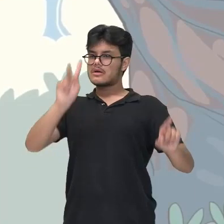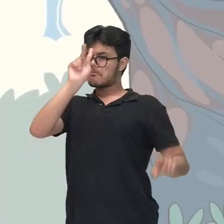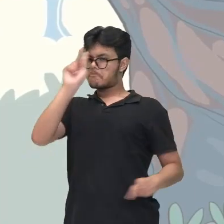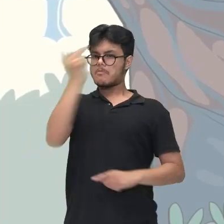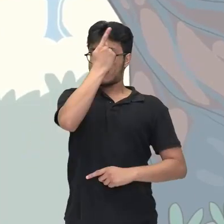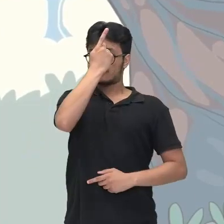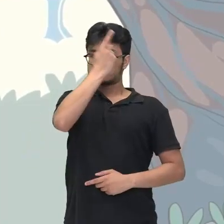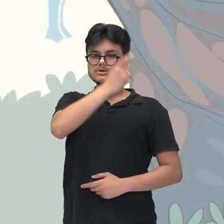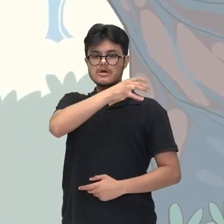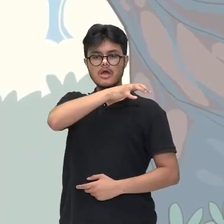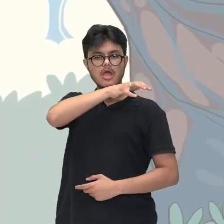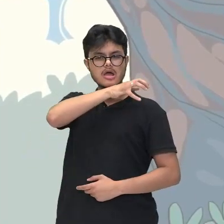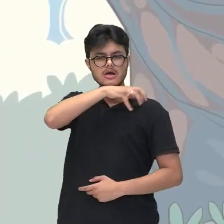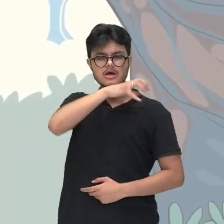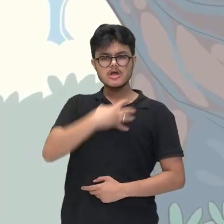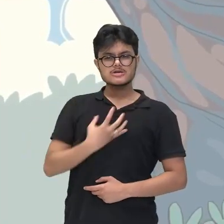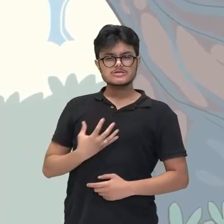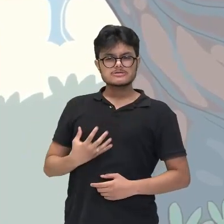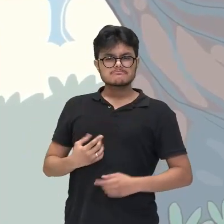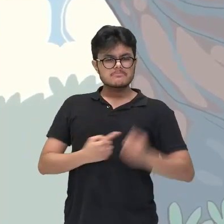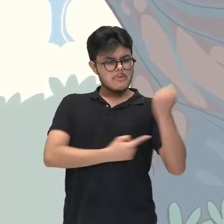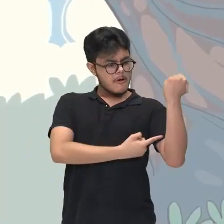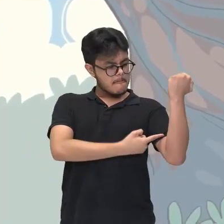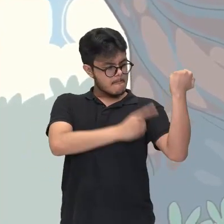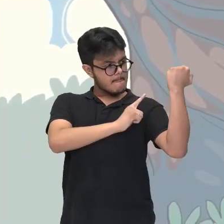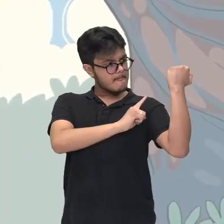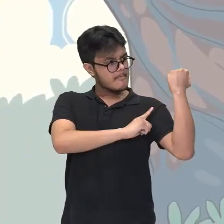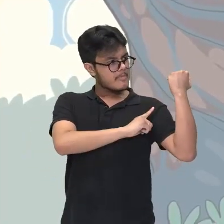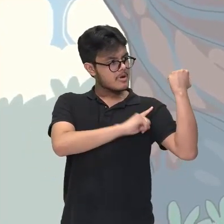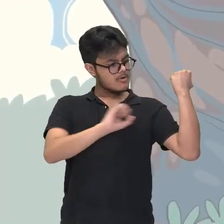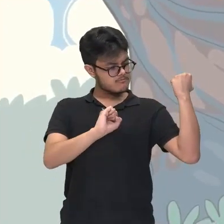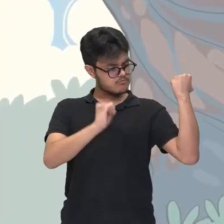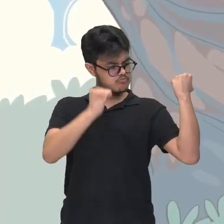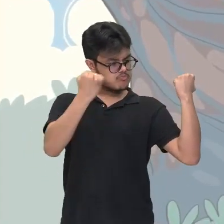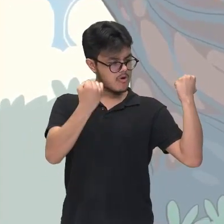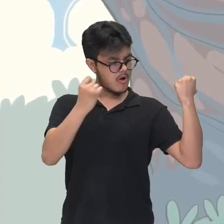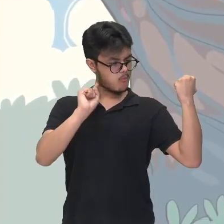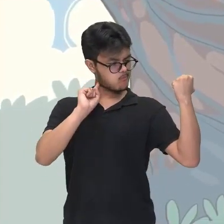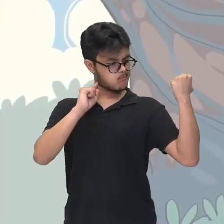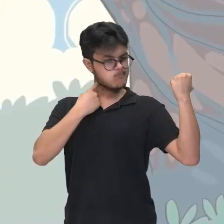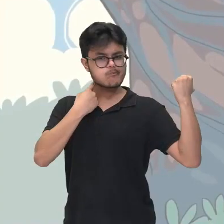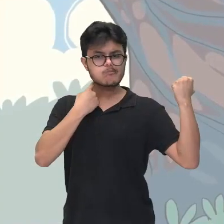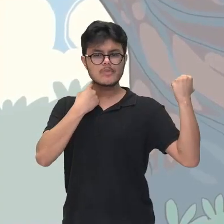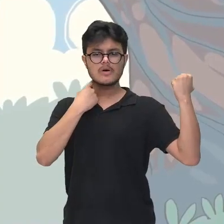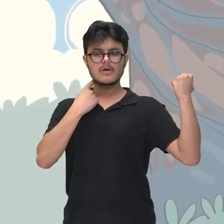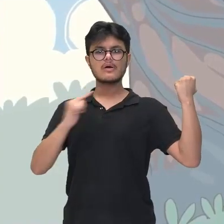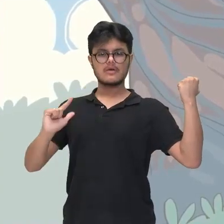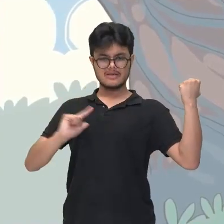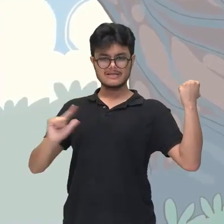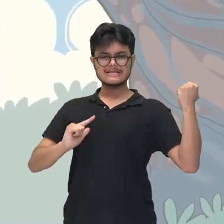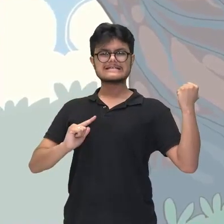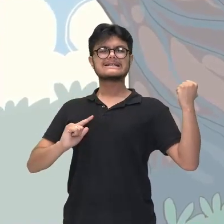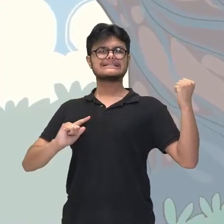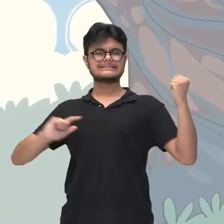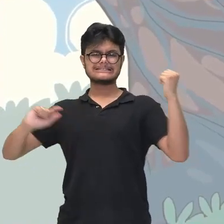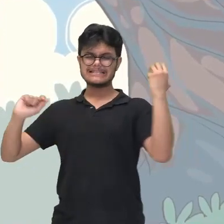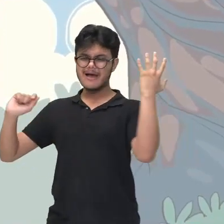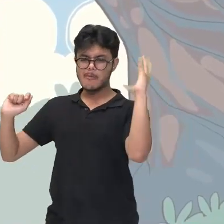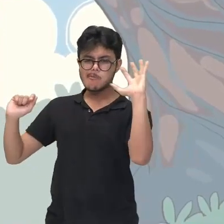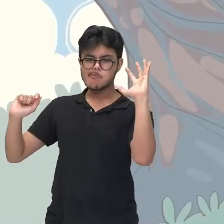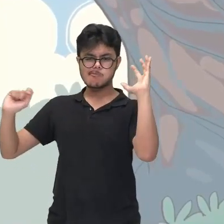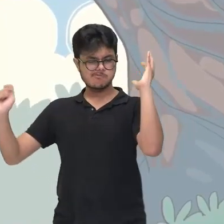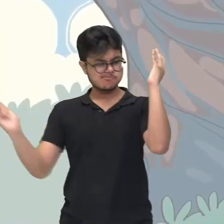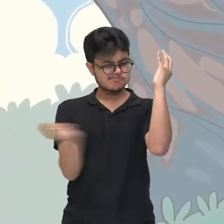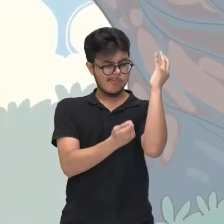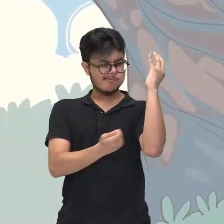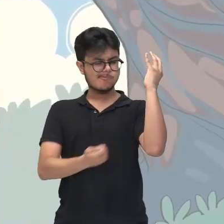De camiseta, os músculos dos braços túrgidos e fibrosos como toros de lenha, brandia o facão